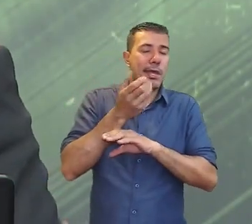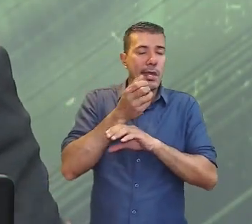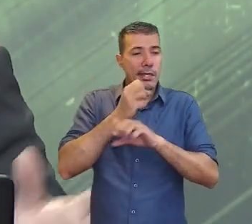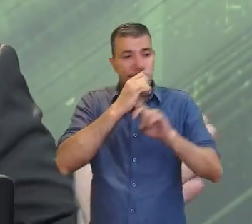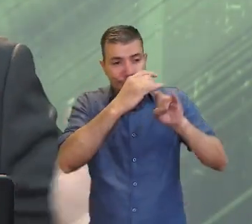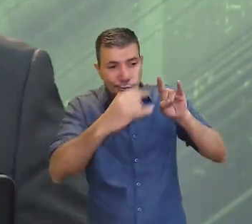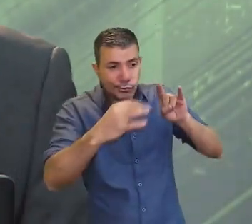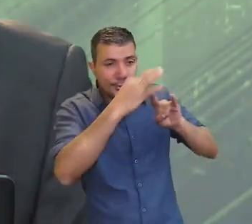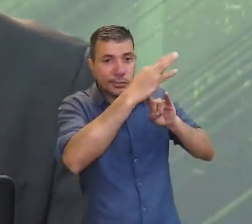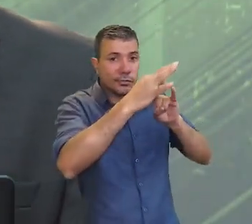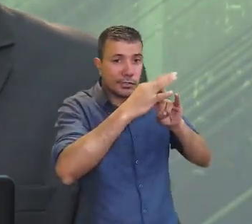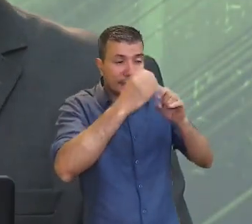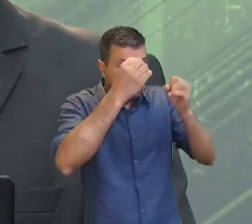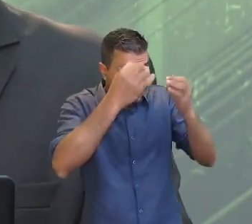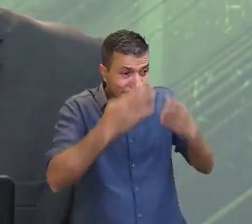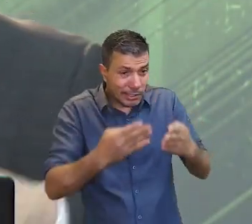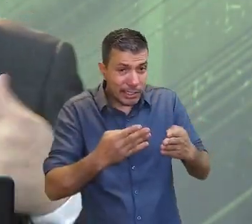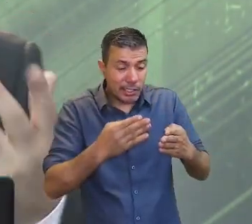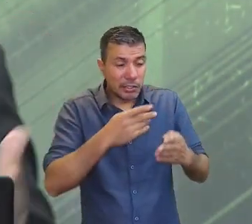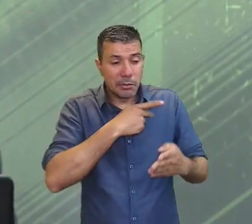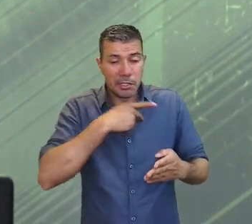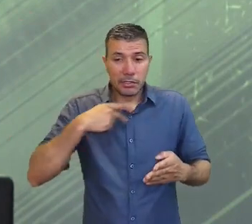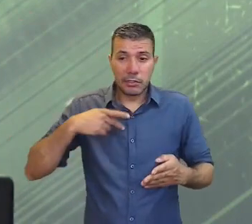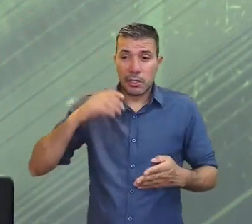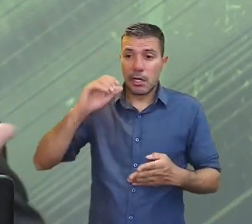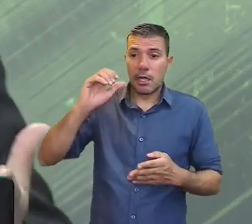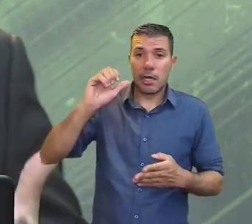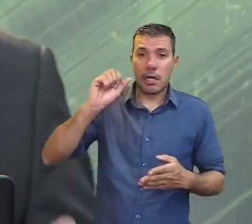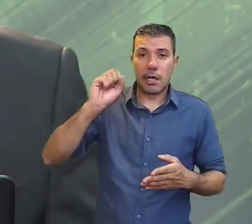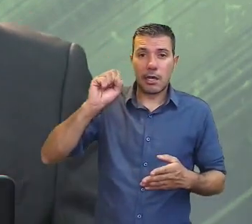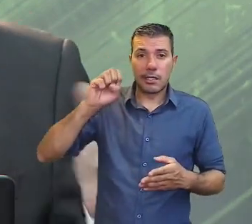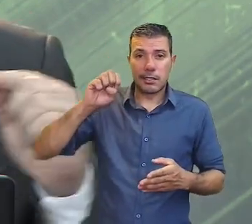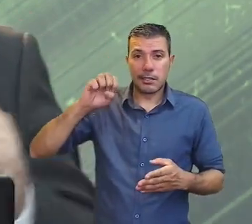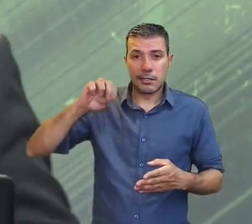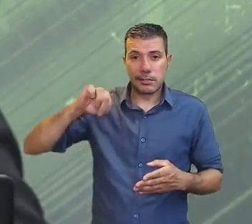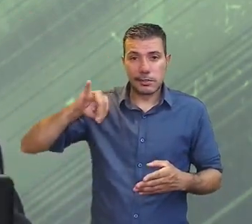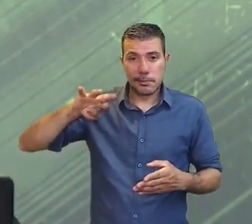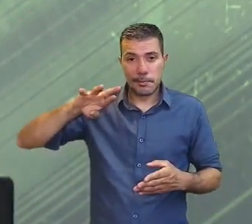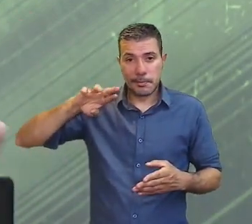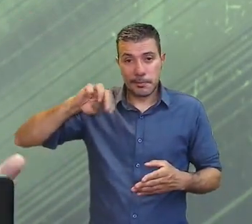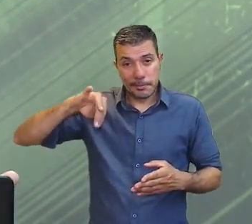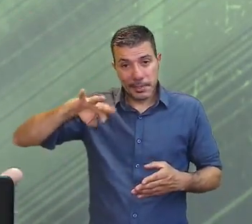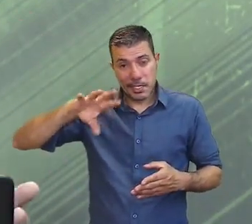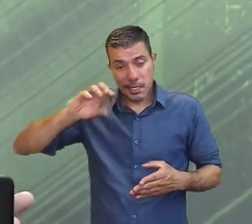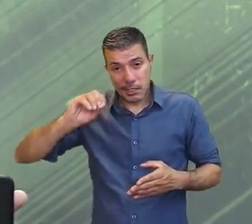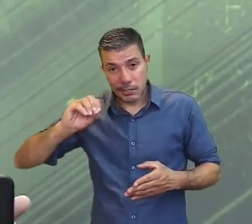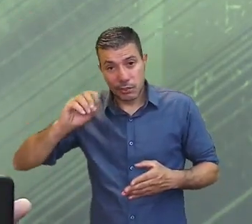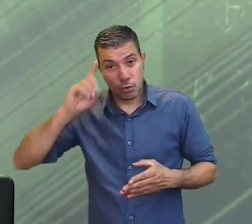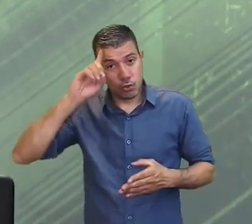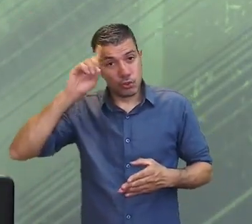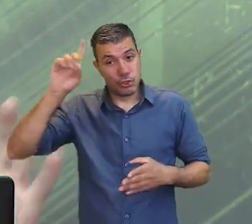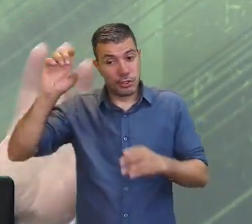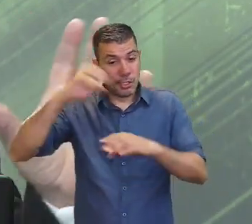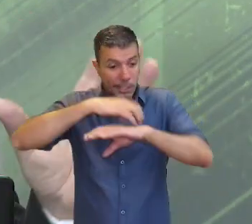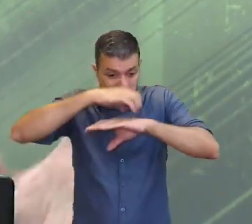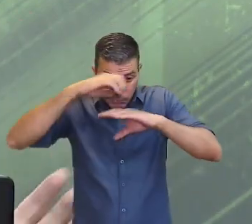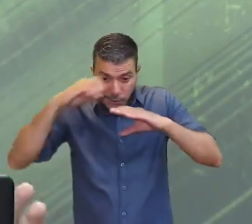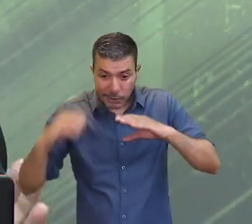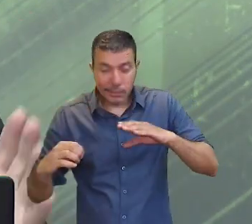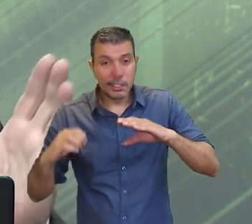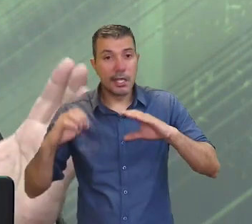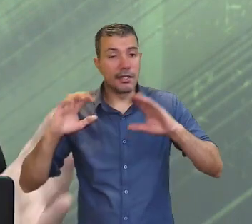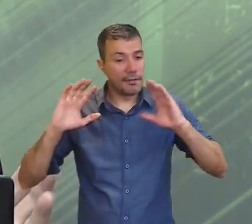santuário. E falando, pastor Casemiro, sobre os animais ali, que animais entravam em cena? O senhor mencionou sobre o dia da expiação, essa